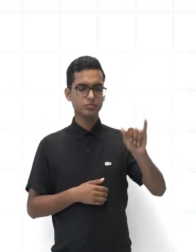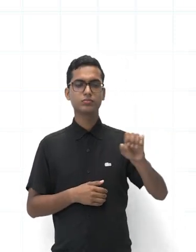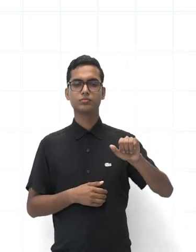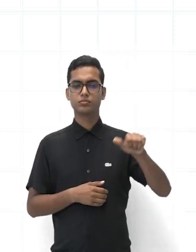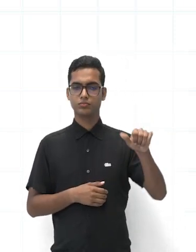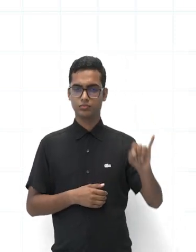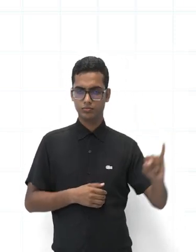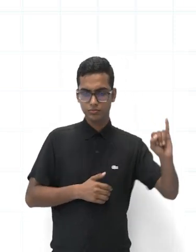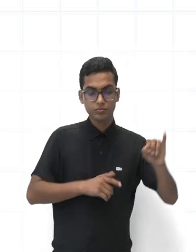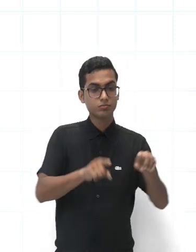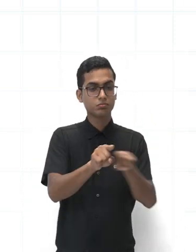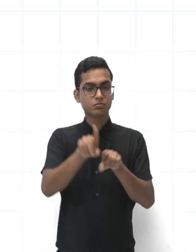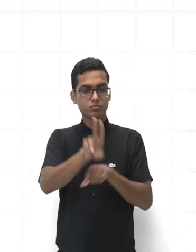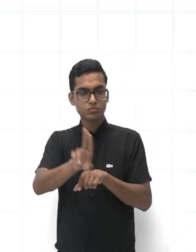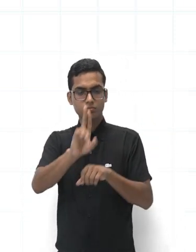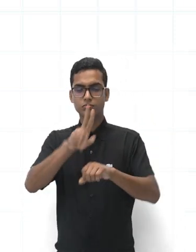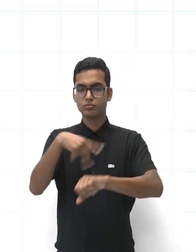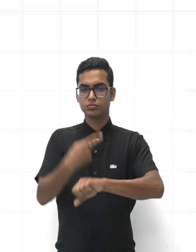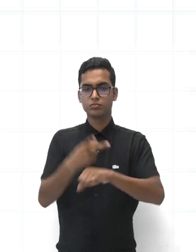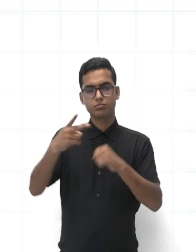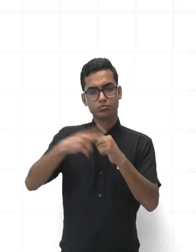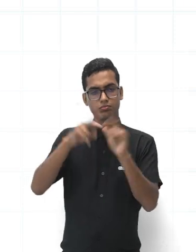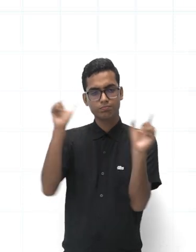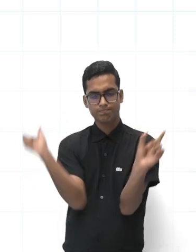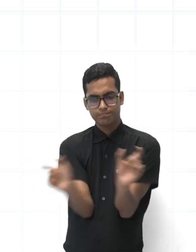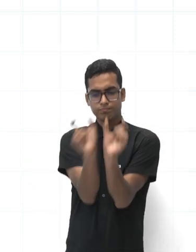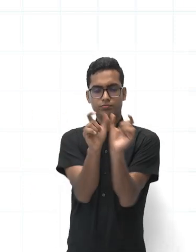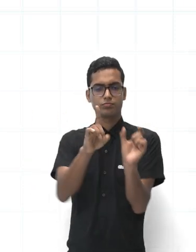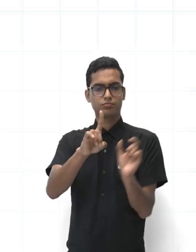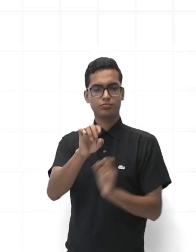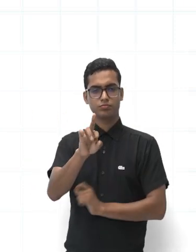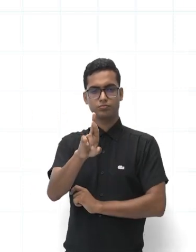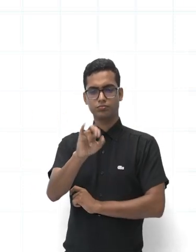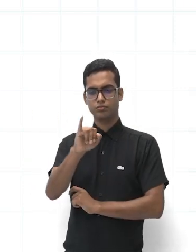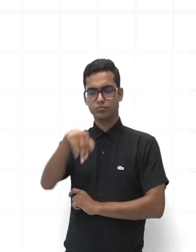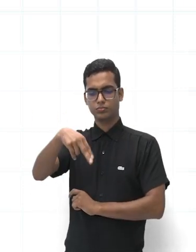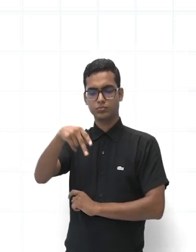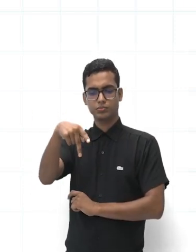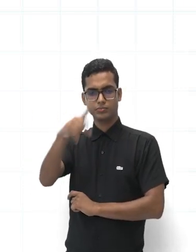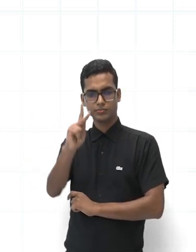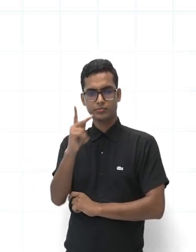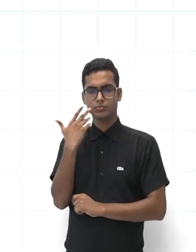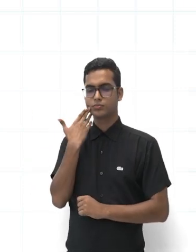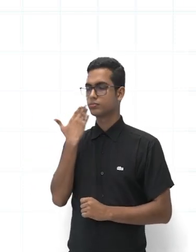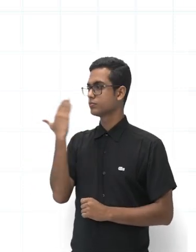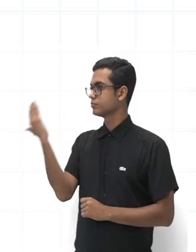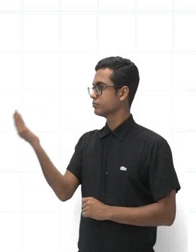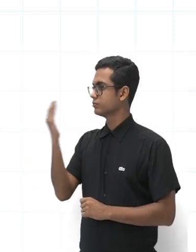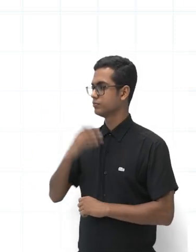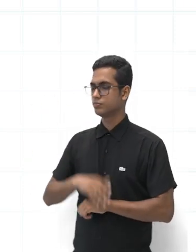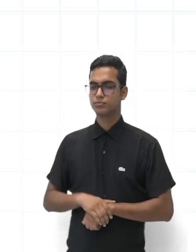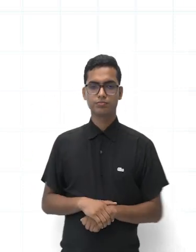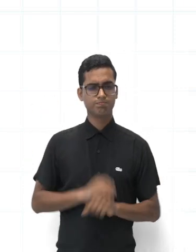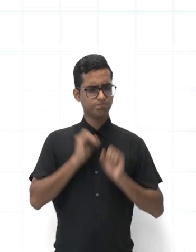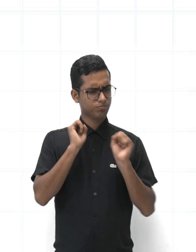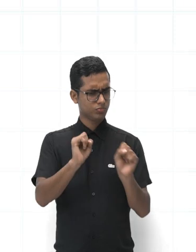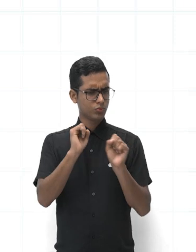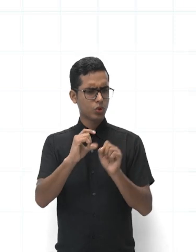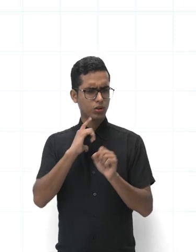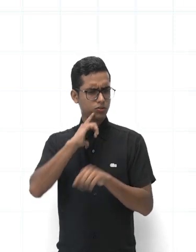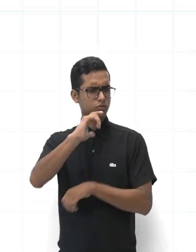sequência é um verbo, né? May I drink some water? May I drink some water? Eu posso